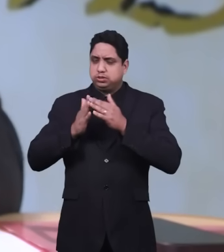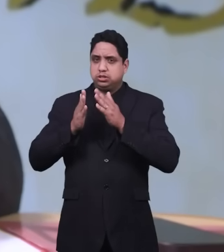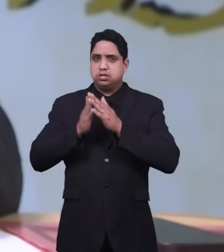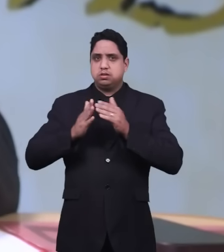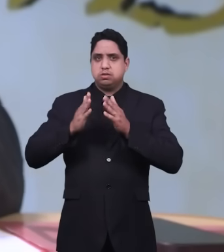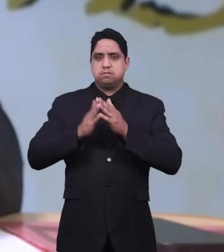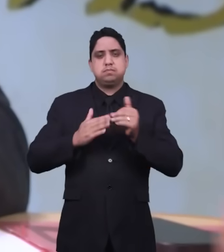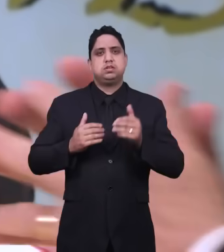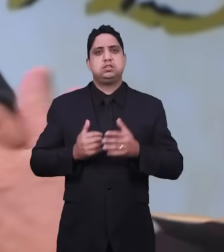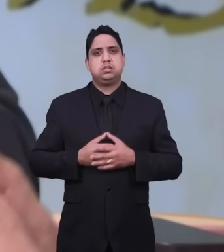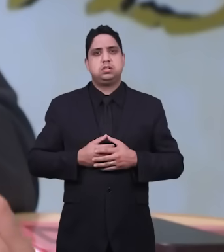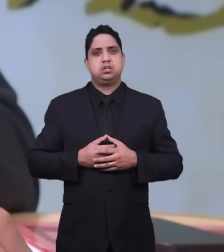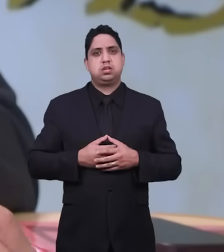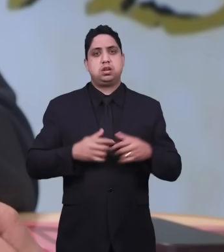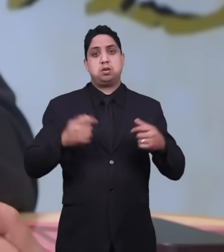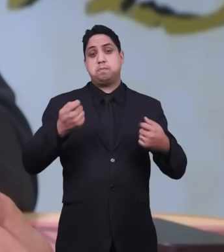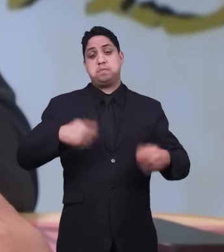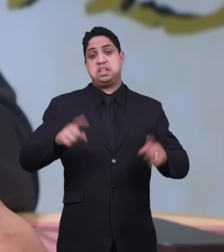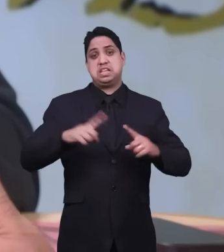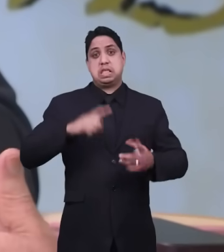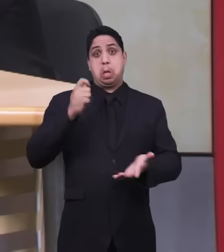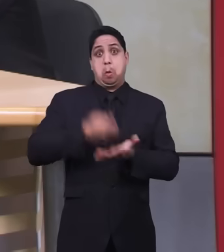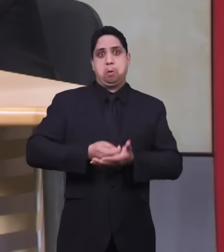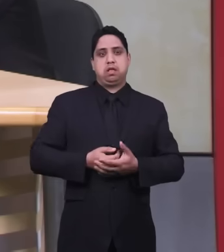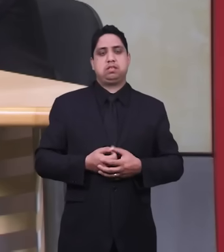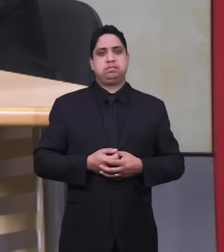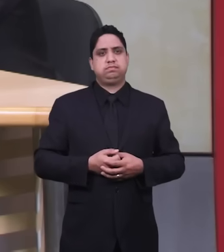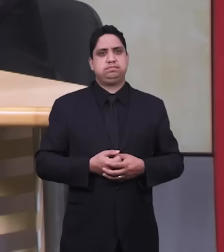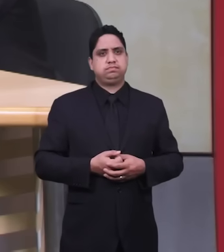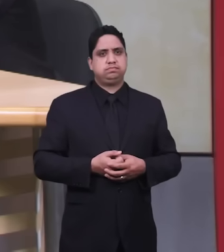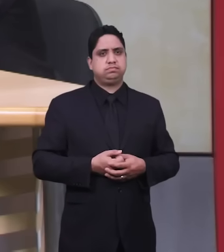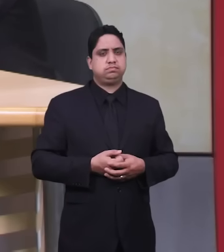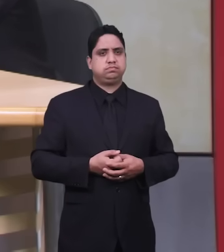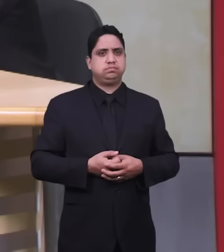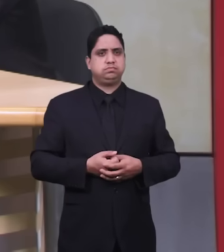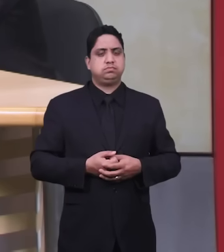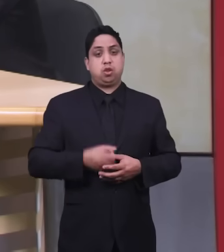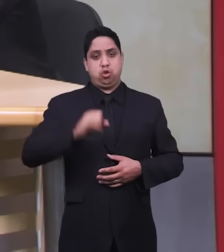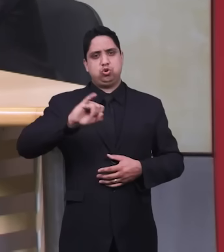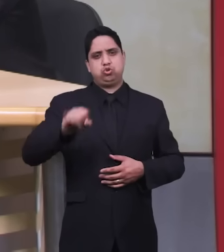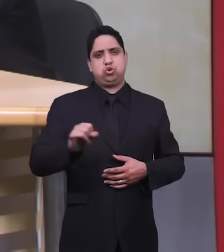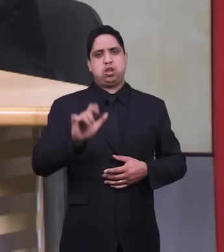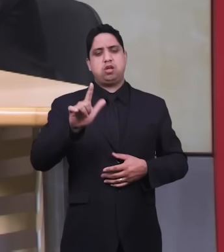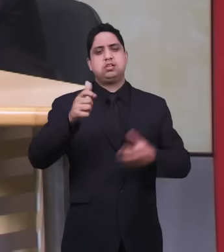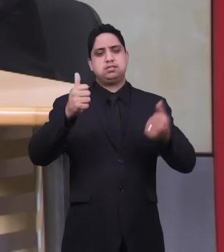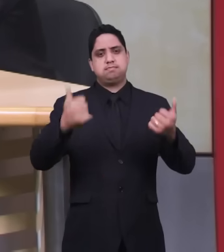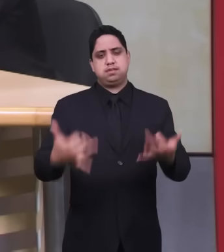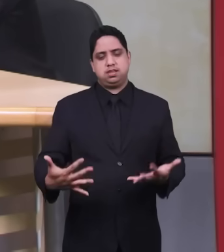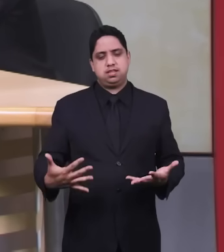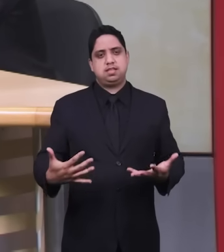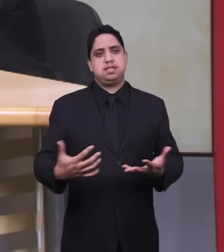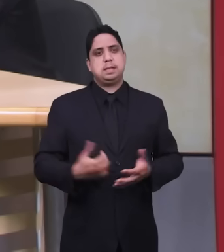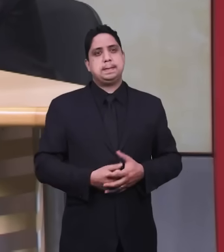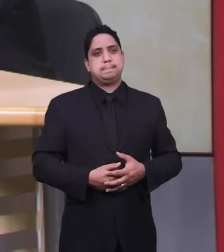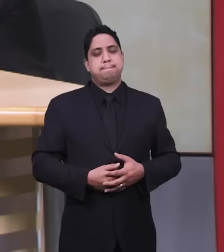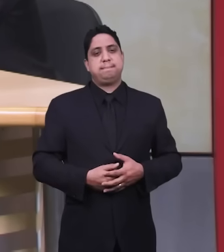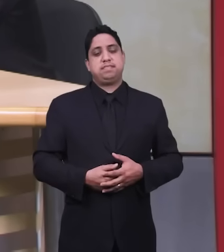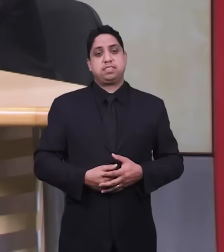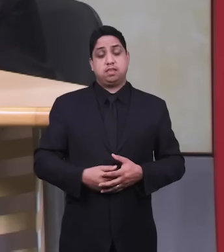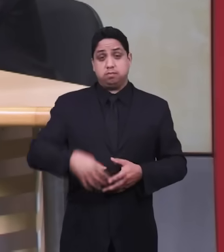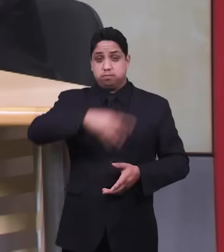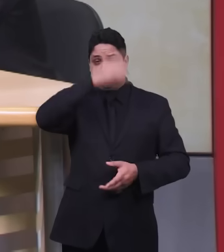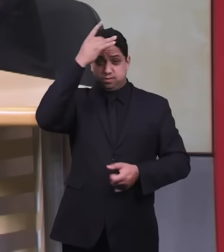os dons. Não existe essa obrigatoriedade. E aí, Alexandre? O próprio texto de Joel fala, né? A sequência de atos, né?